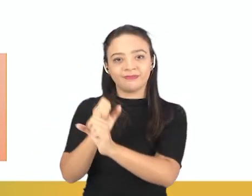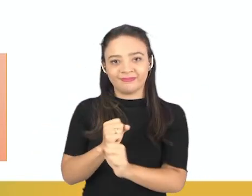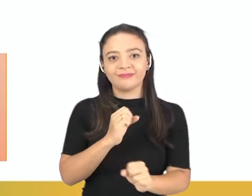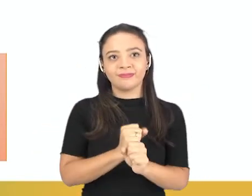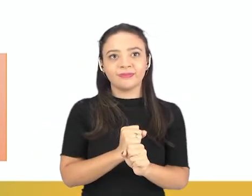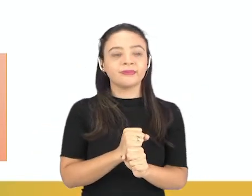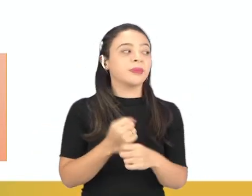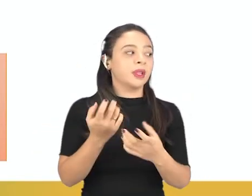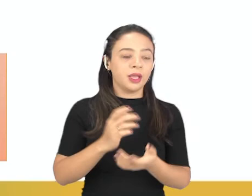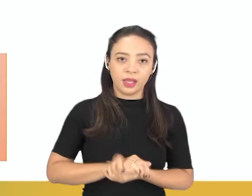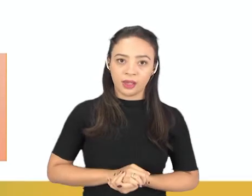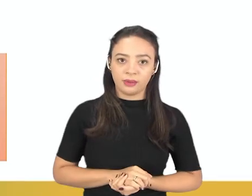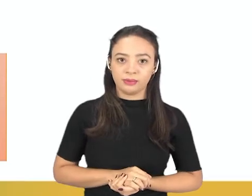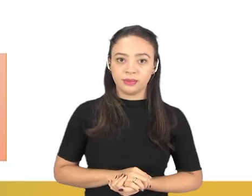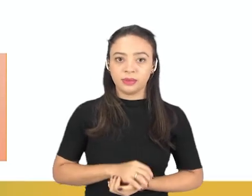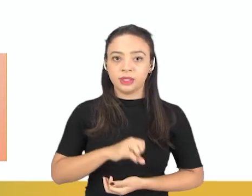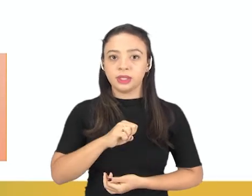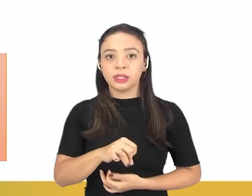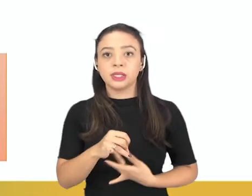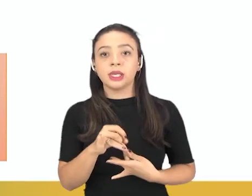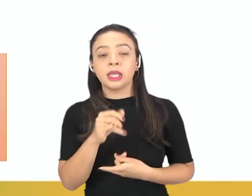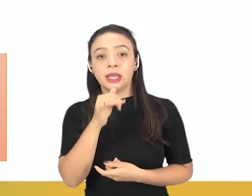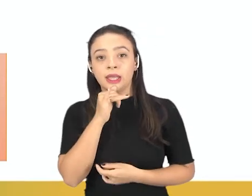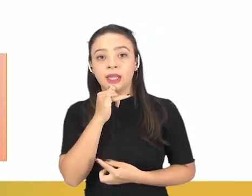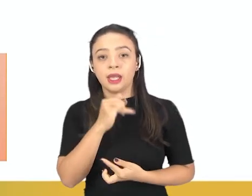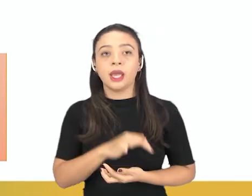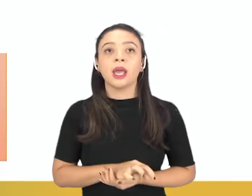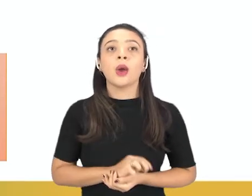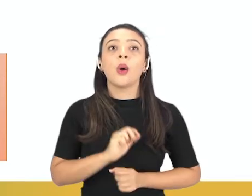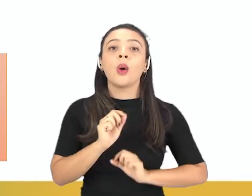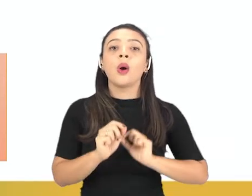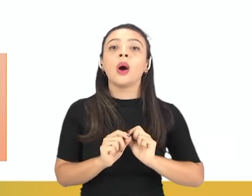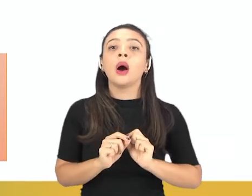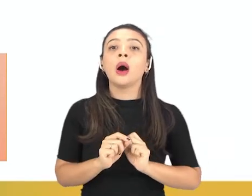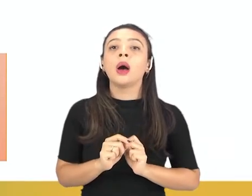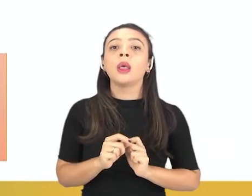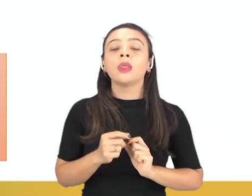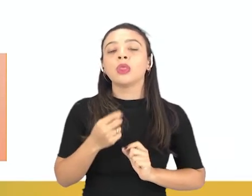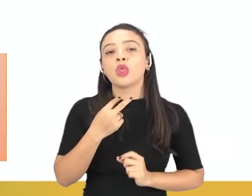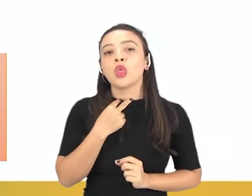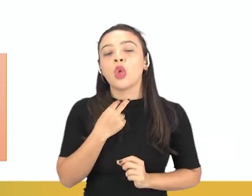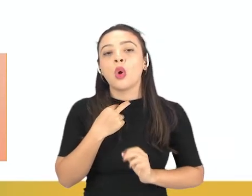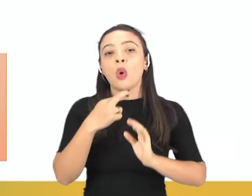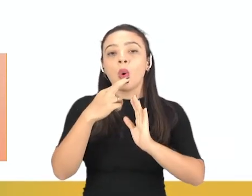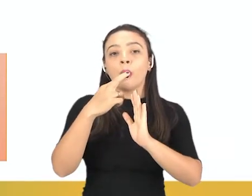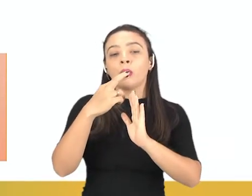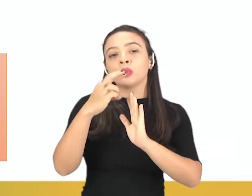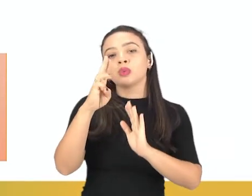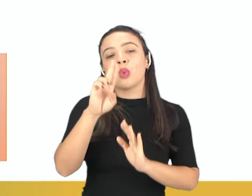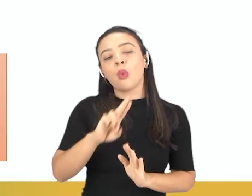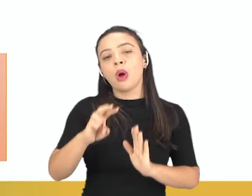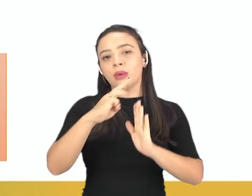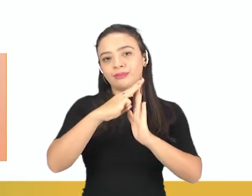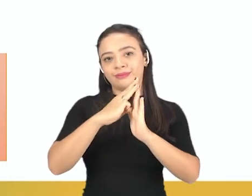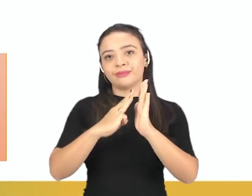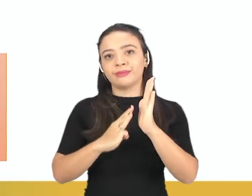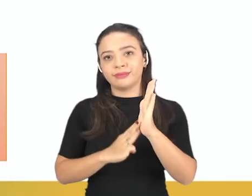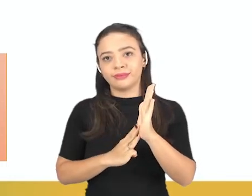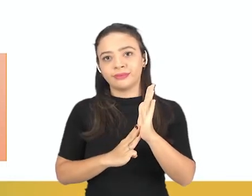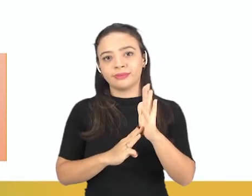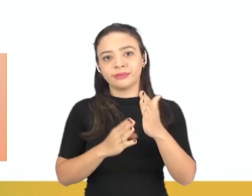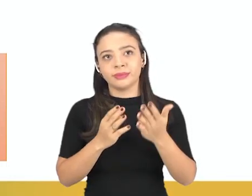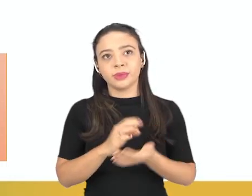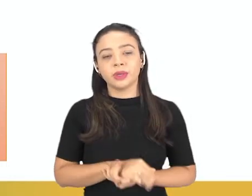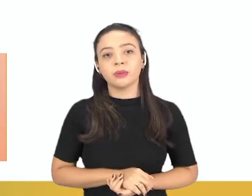circulares não podemos adotar essa metodologia porque a gente não tem lados formados por segmentos de reta Então